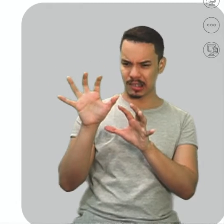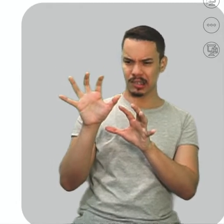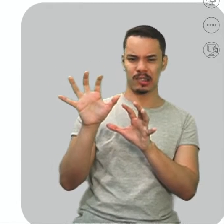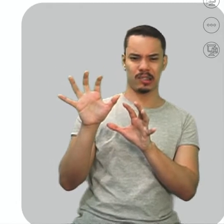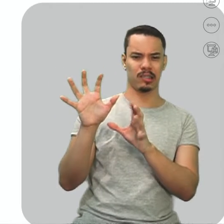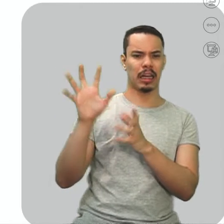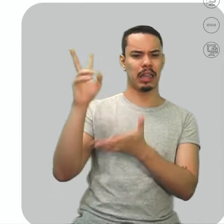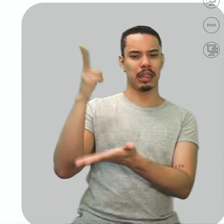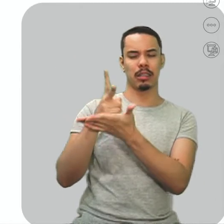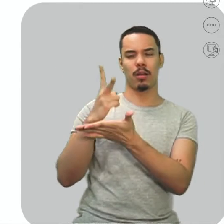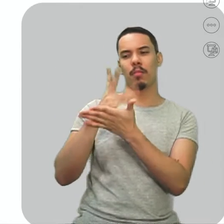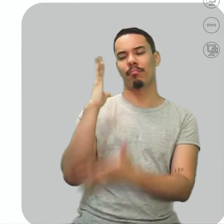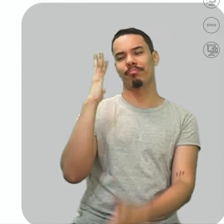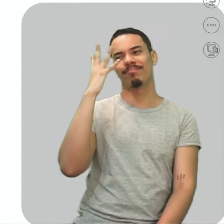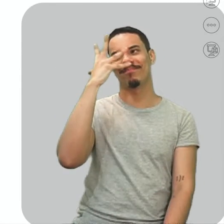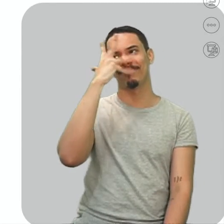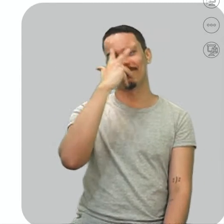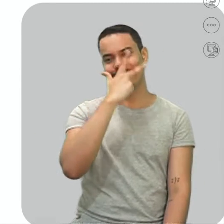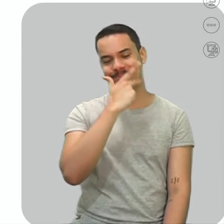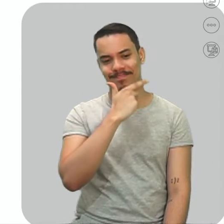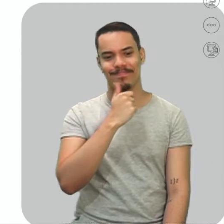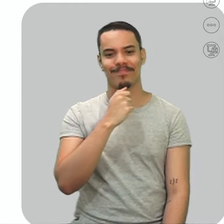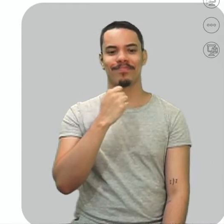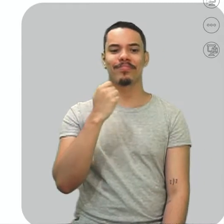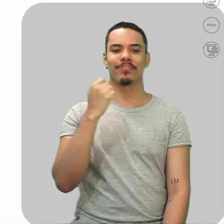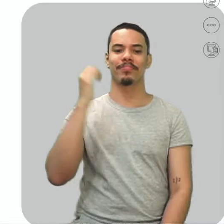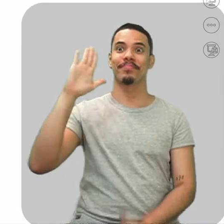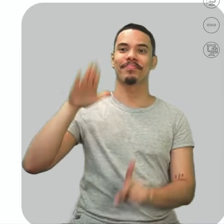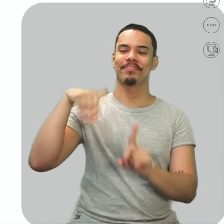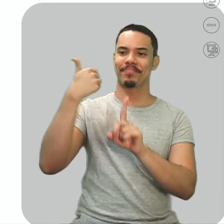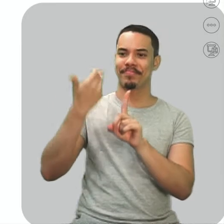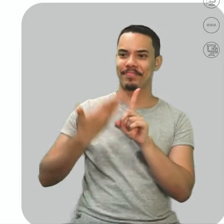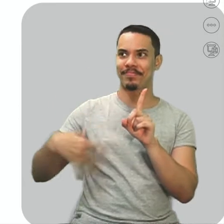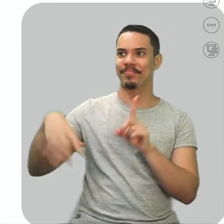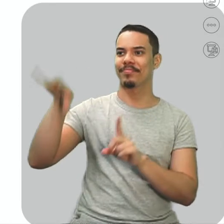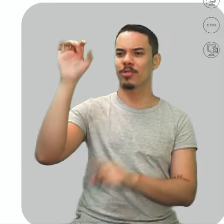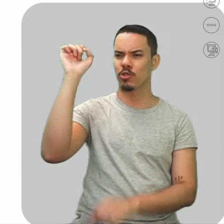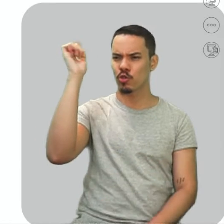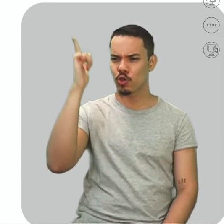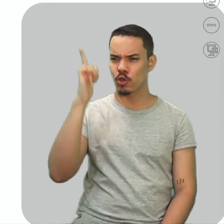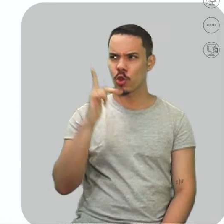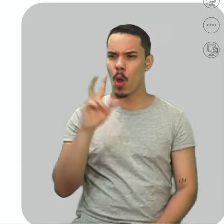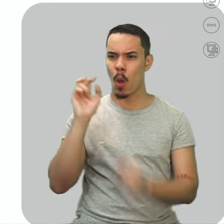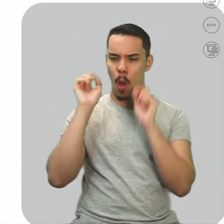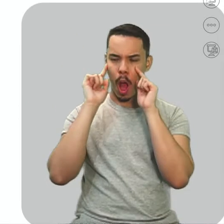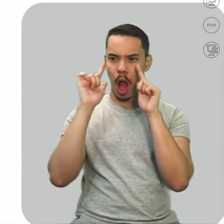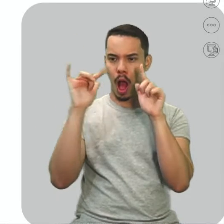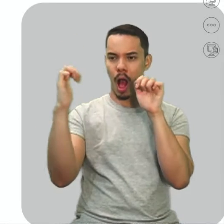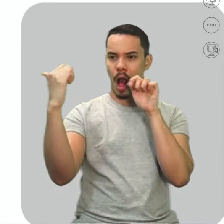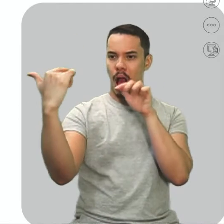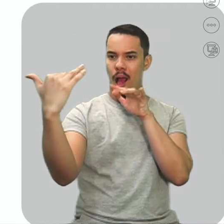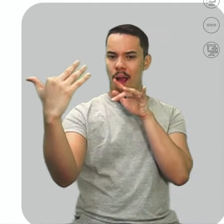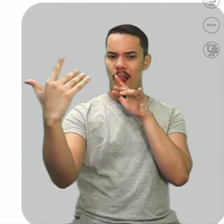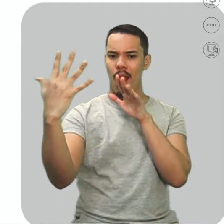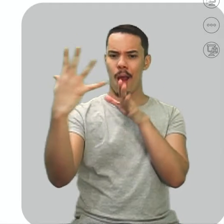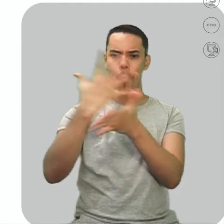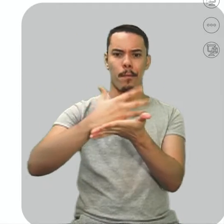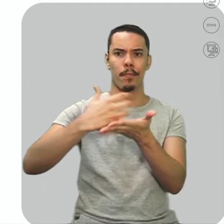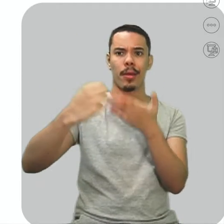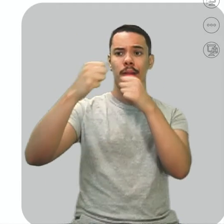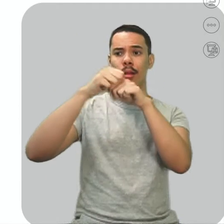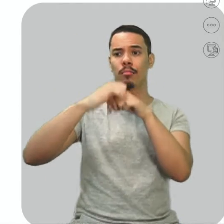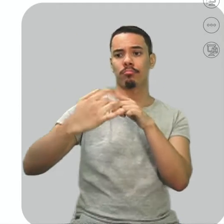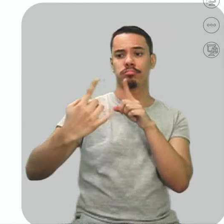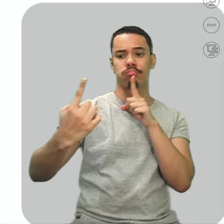sempre tão linda contemplar o sol do teu olhar perder você no